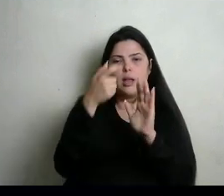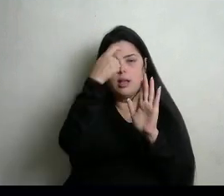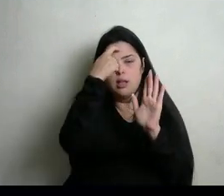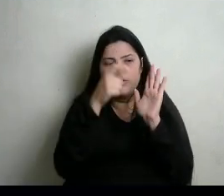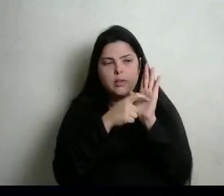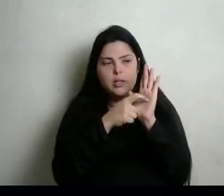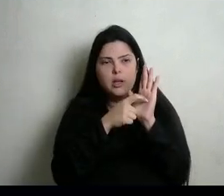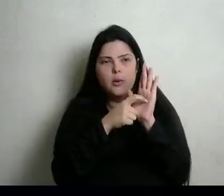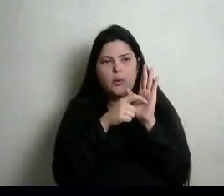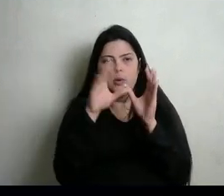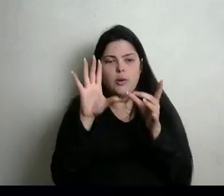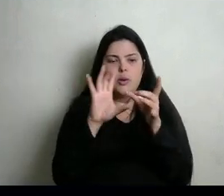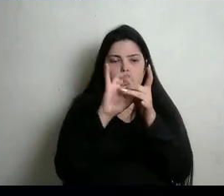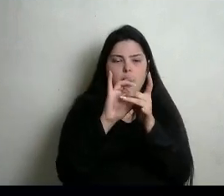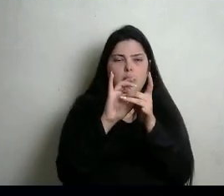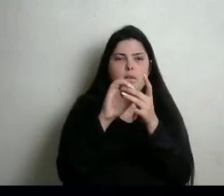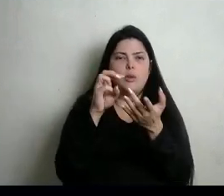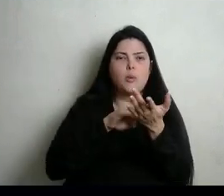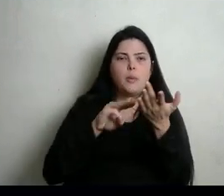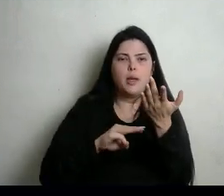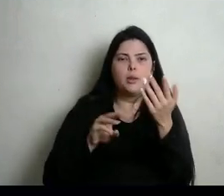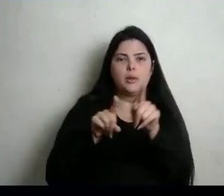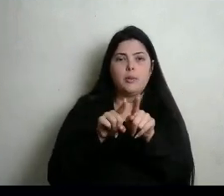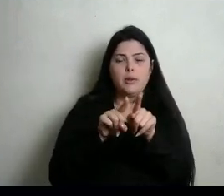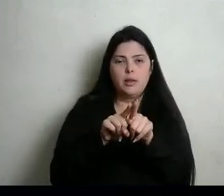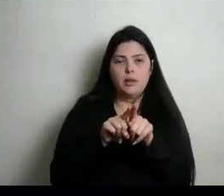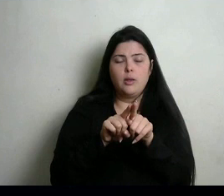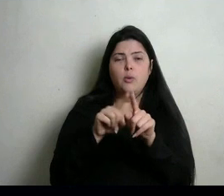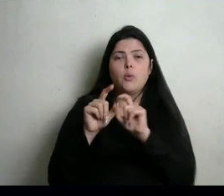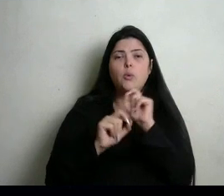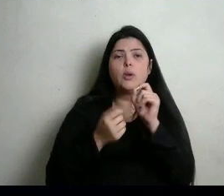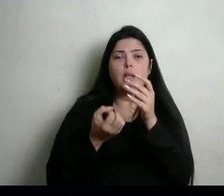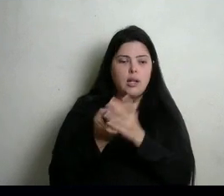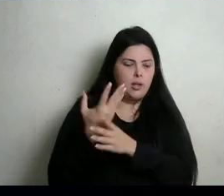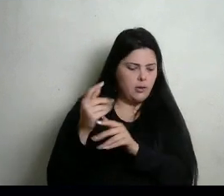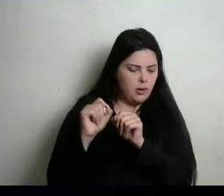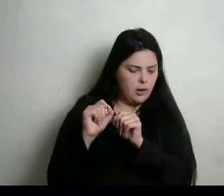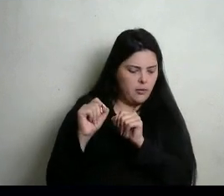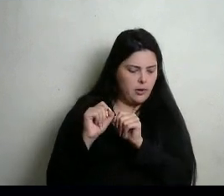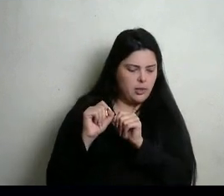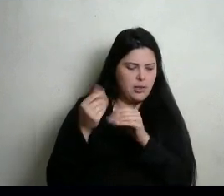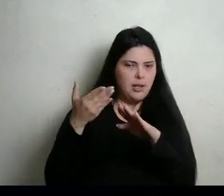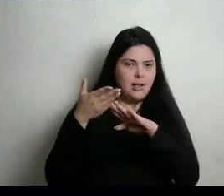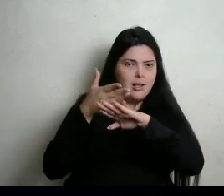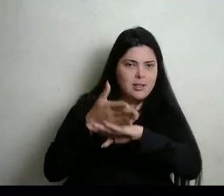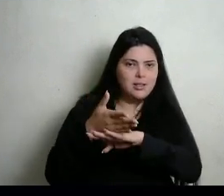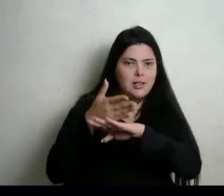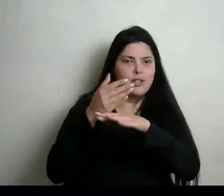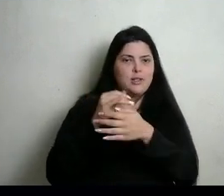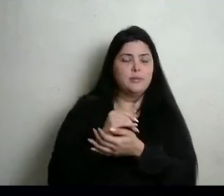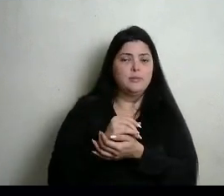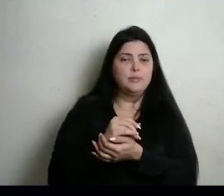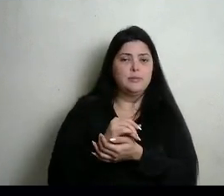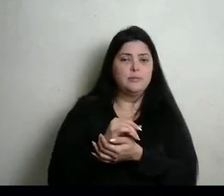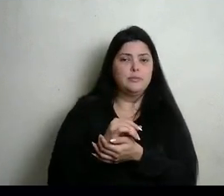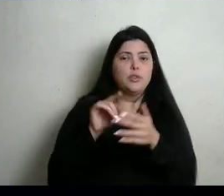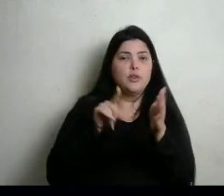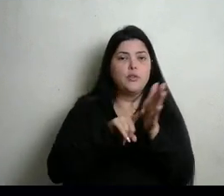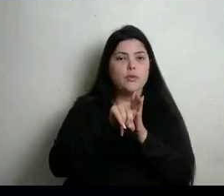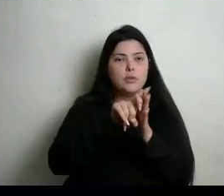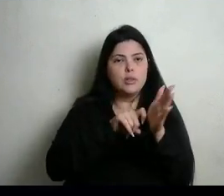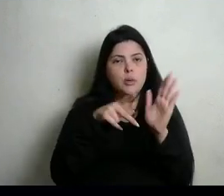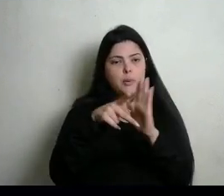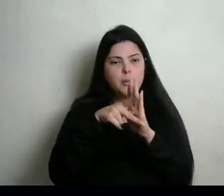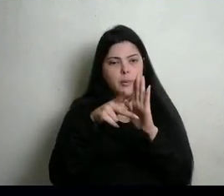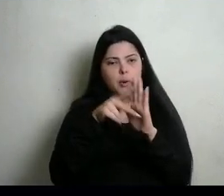método chamado sendMessage. O que que esse método ele faz? Ele acessa uma das funções da API da